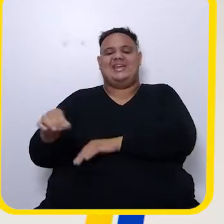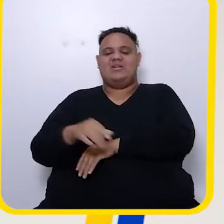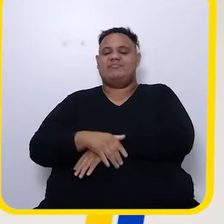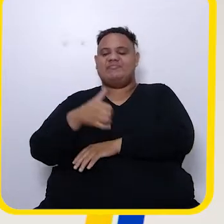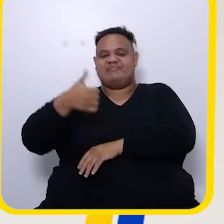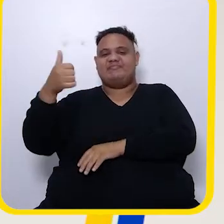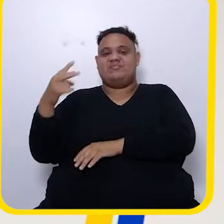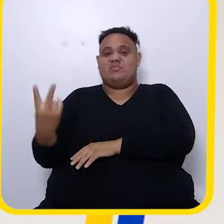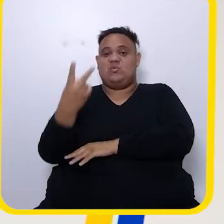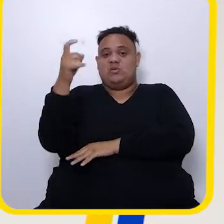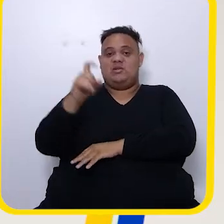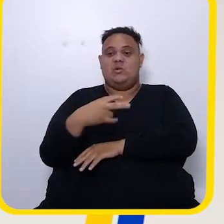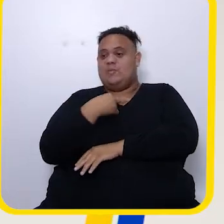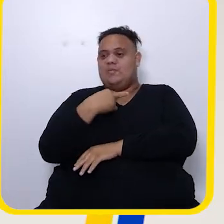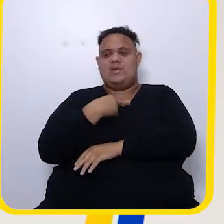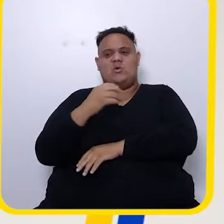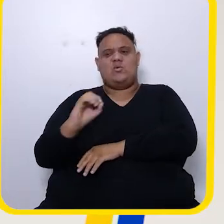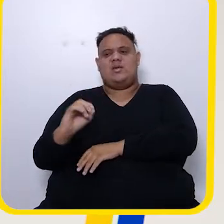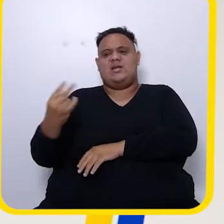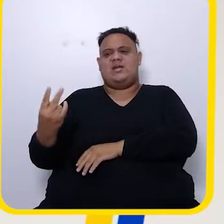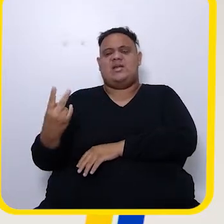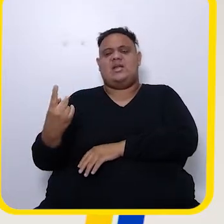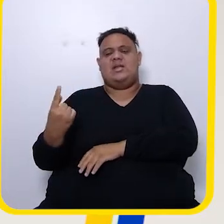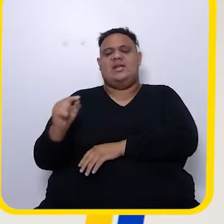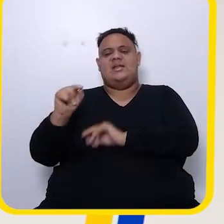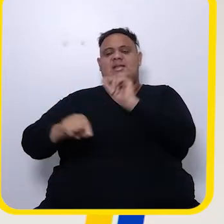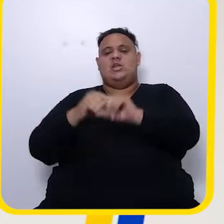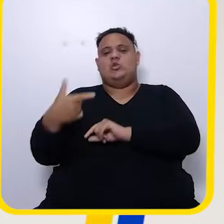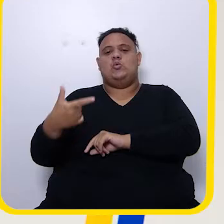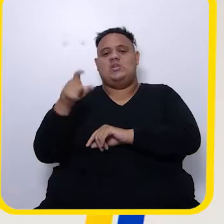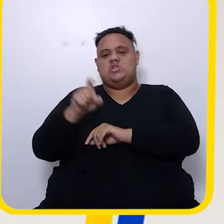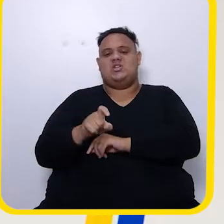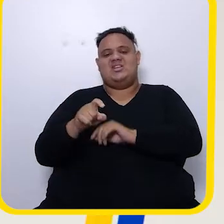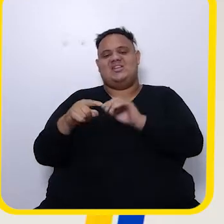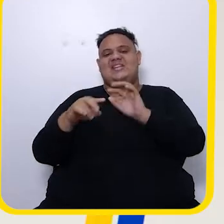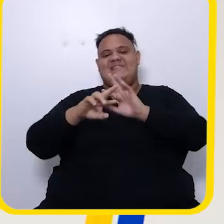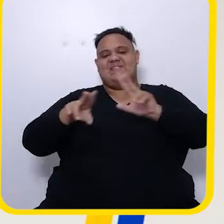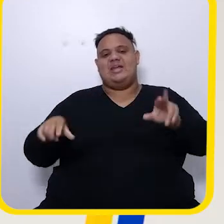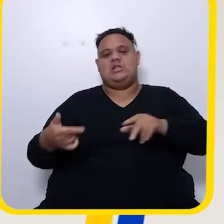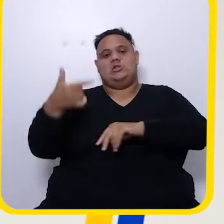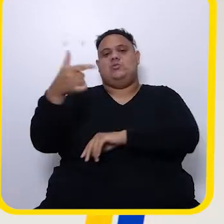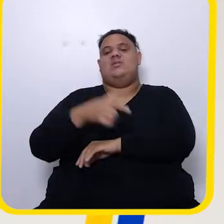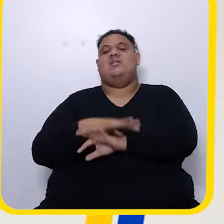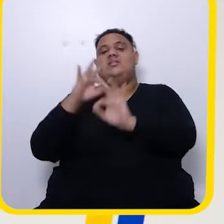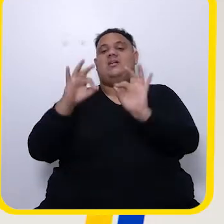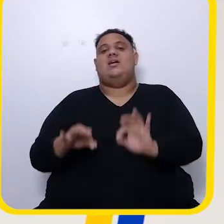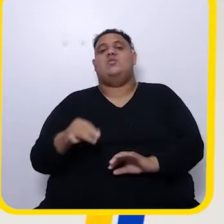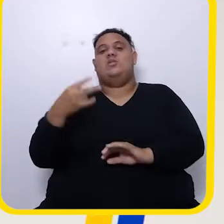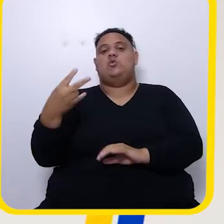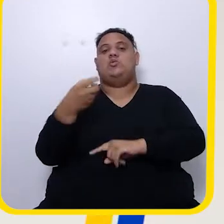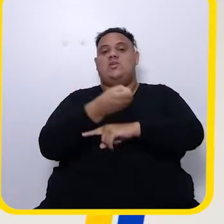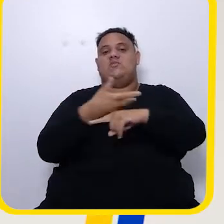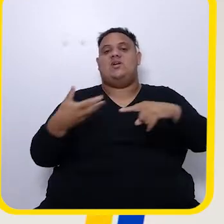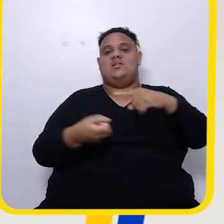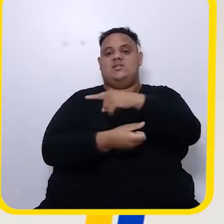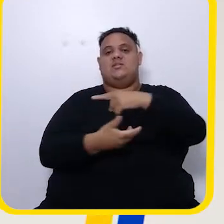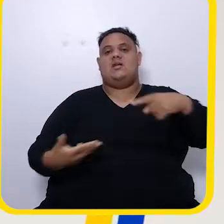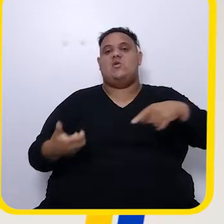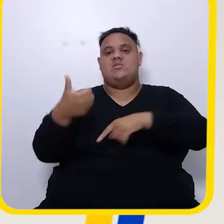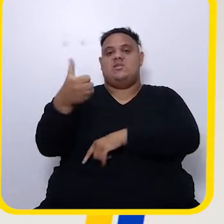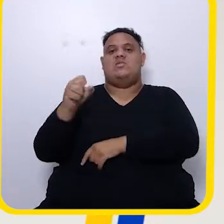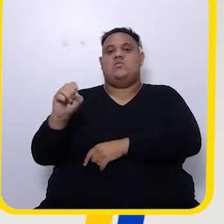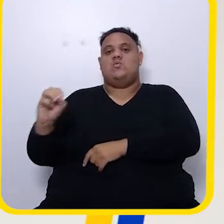valor que o x não pode ser é 2. Então, a condição de existência está aqui, x diferente de 2. Na segunda fração, que é